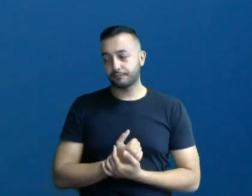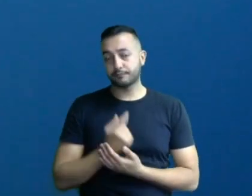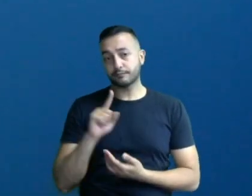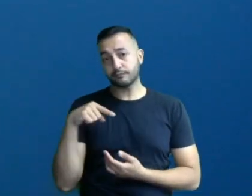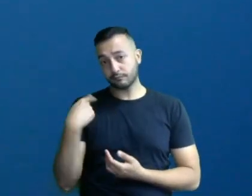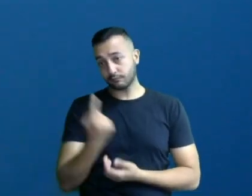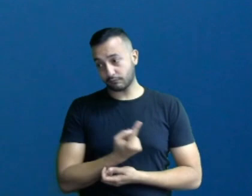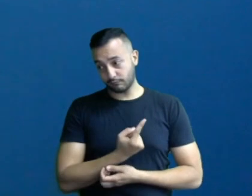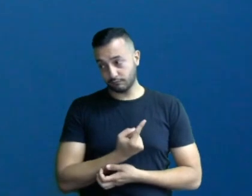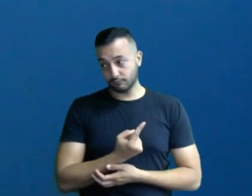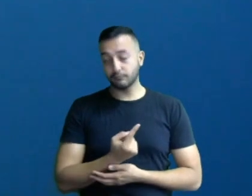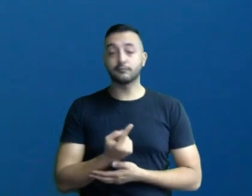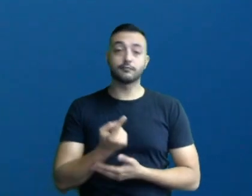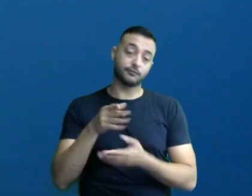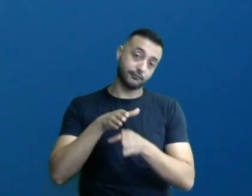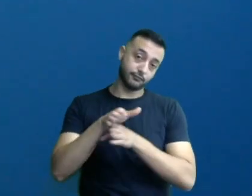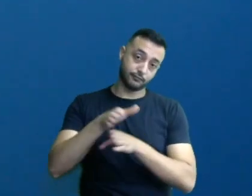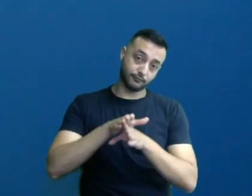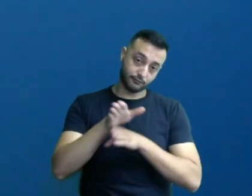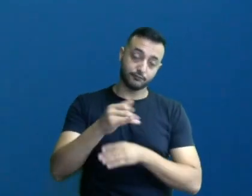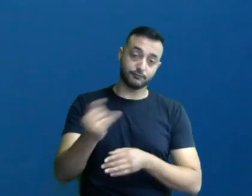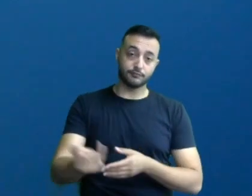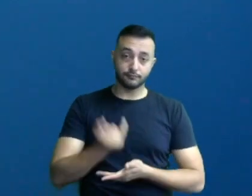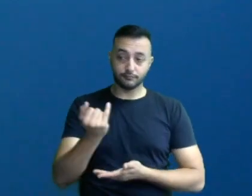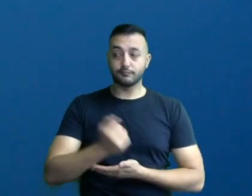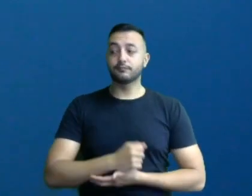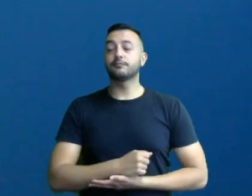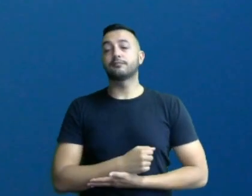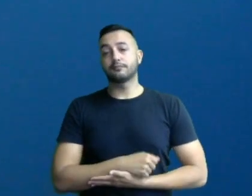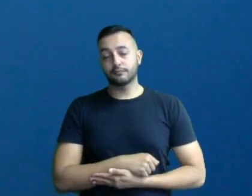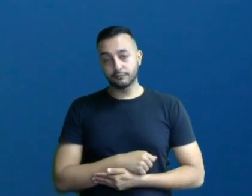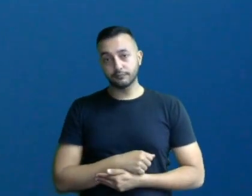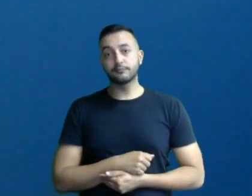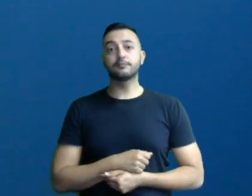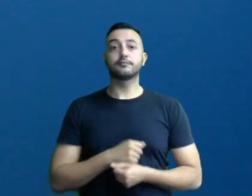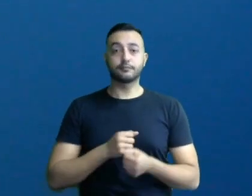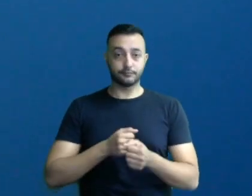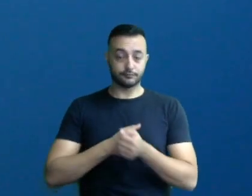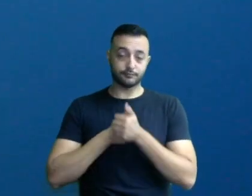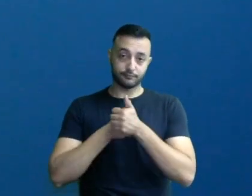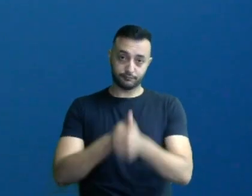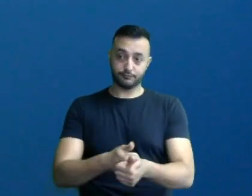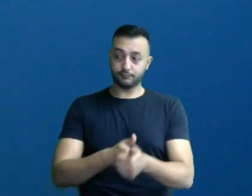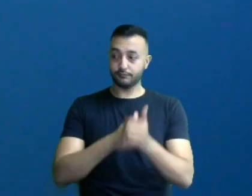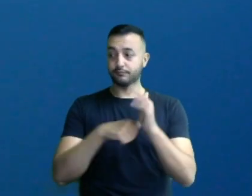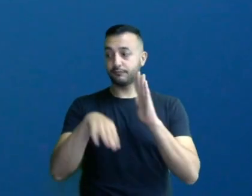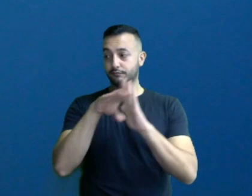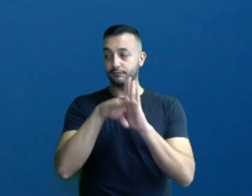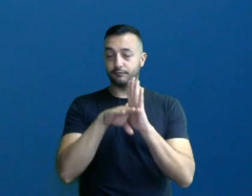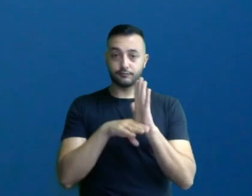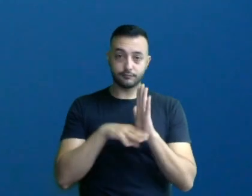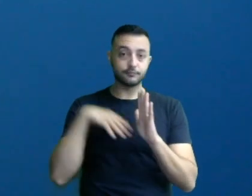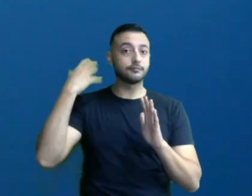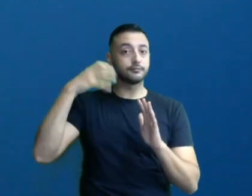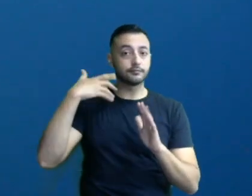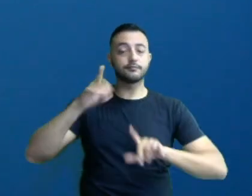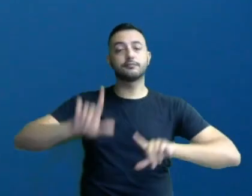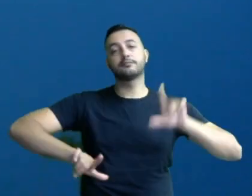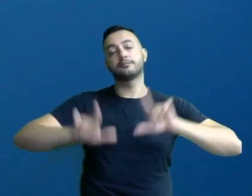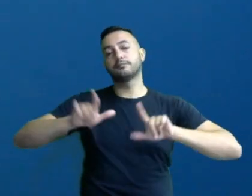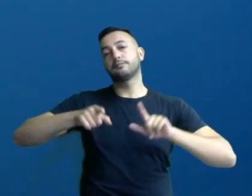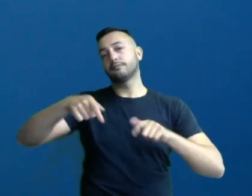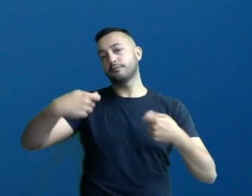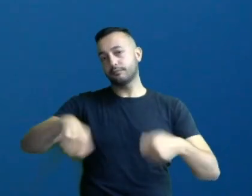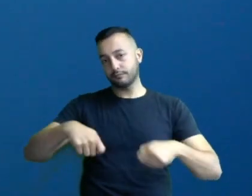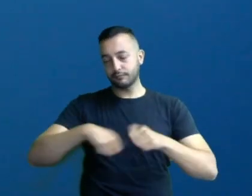nós vamos com as nossas orientações importantes, que é acompanhar a programação do rádio e da TV, que você